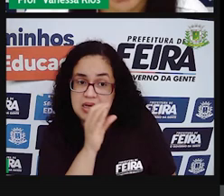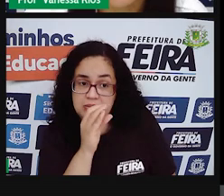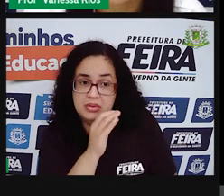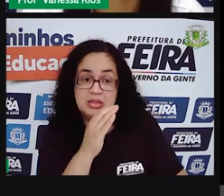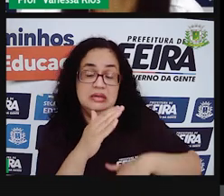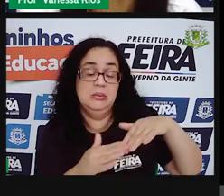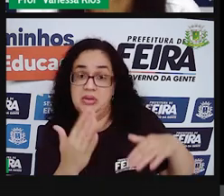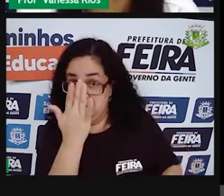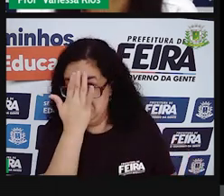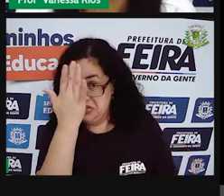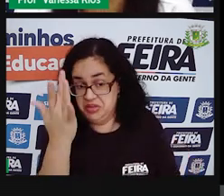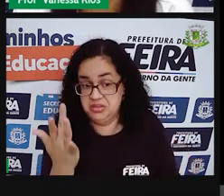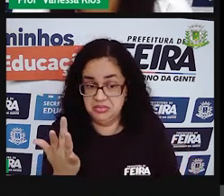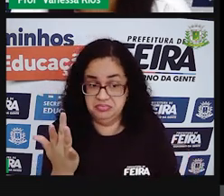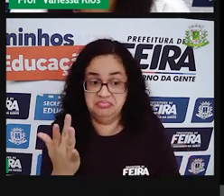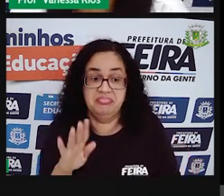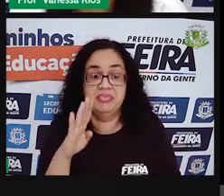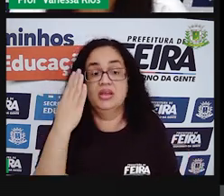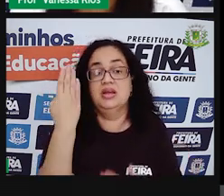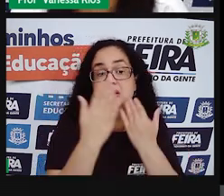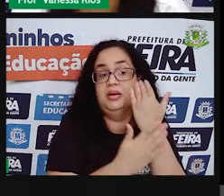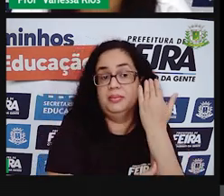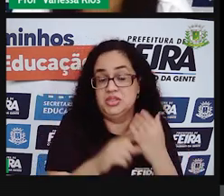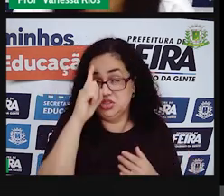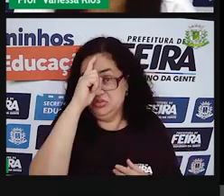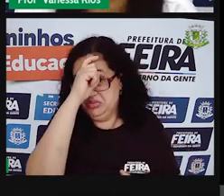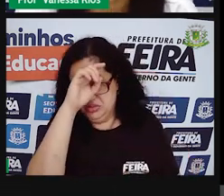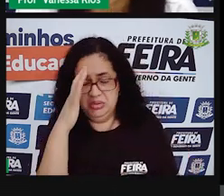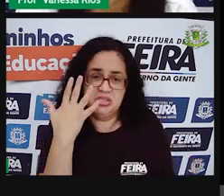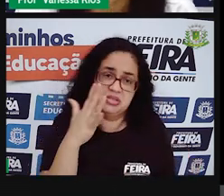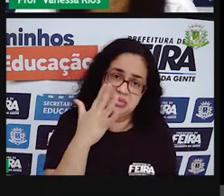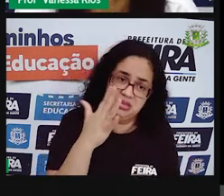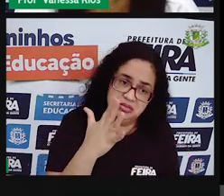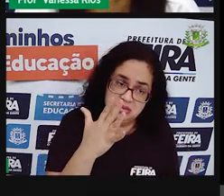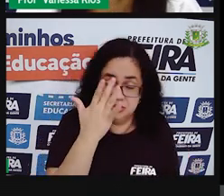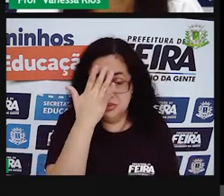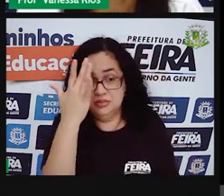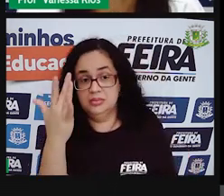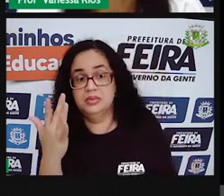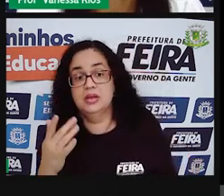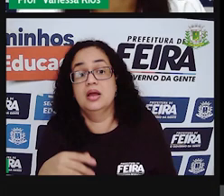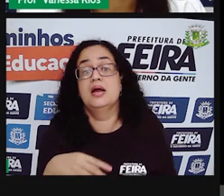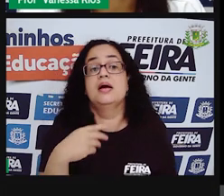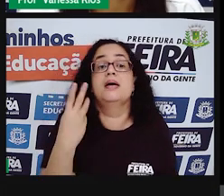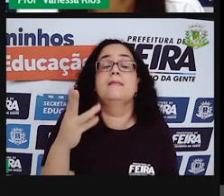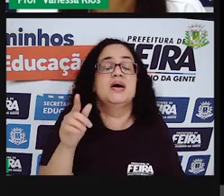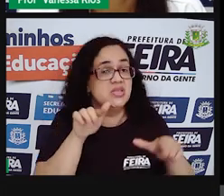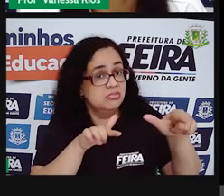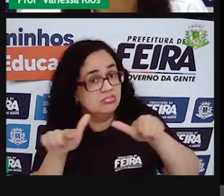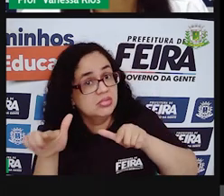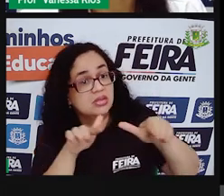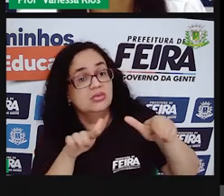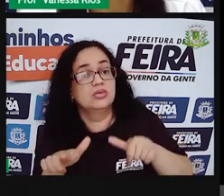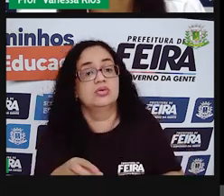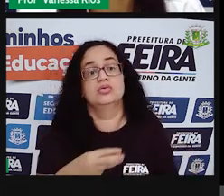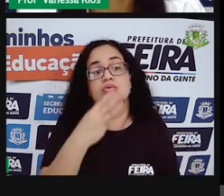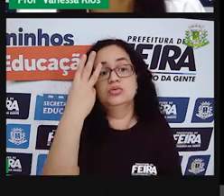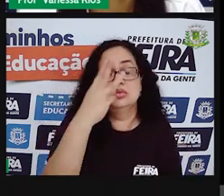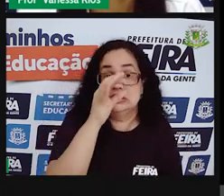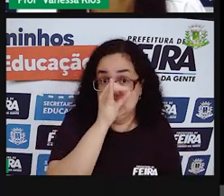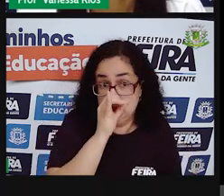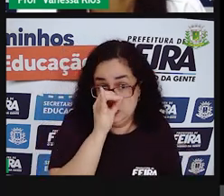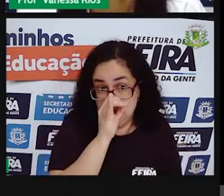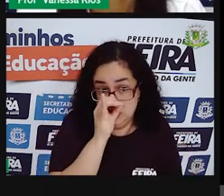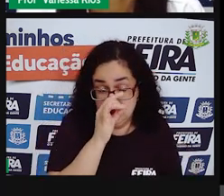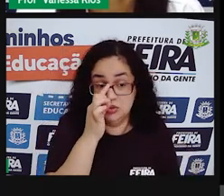mais fácil, o de madeira era mais difícil um pouquinho, mas também mais fácil. O que teve mais trabalho foi o de tijolo e